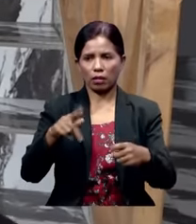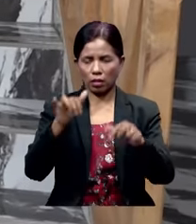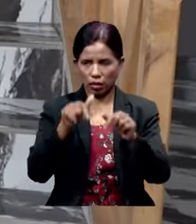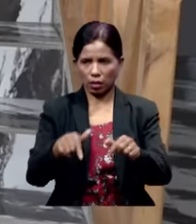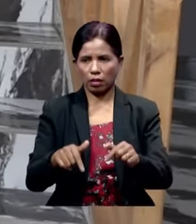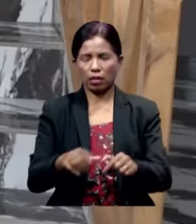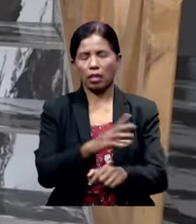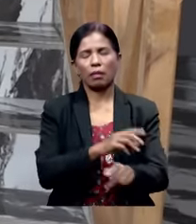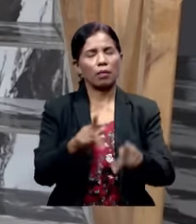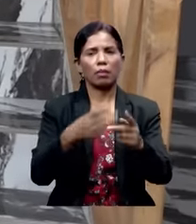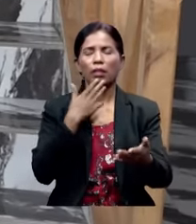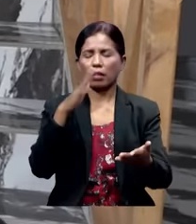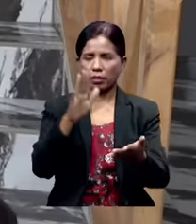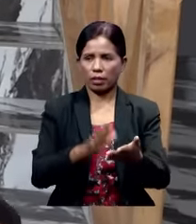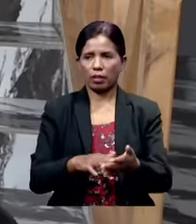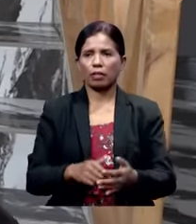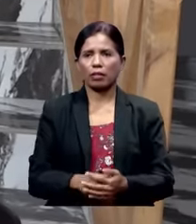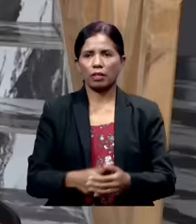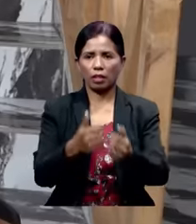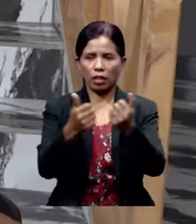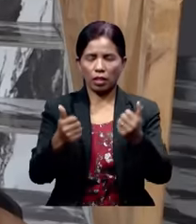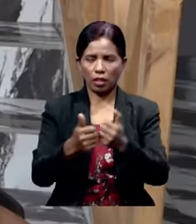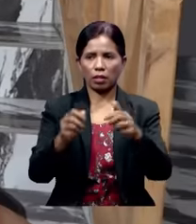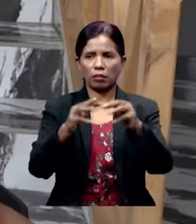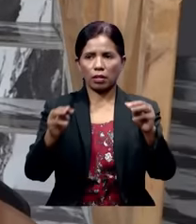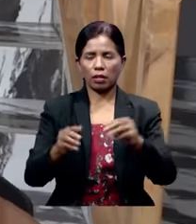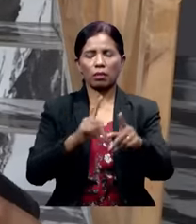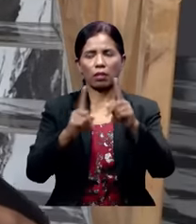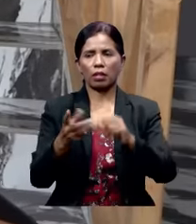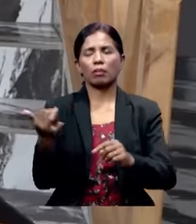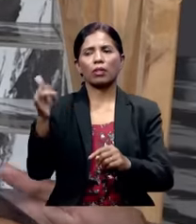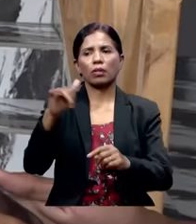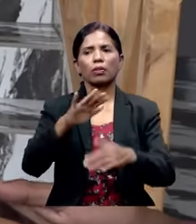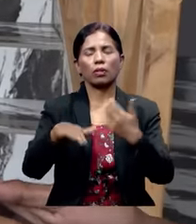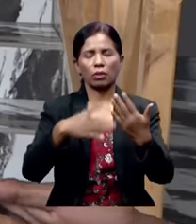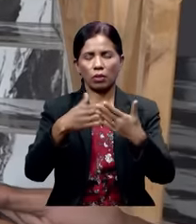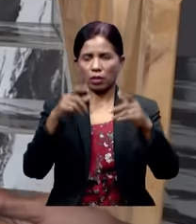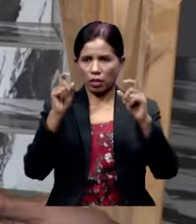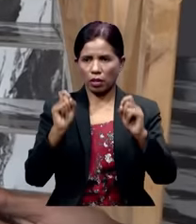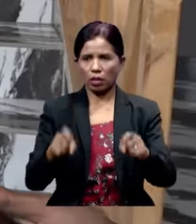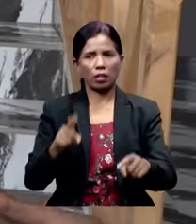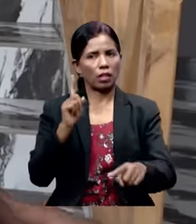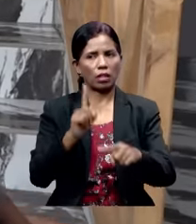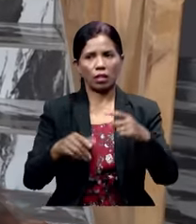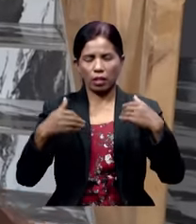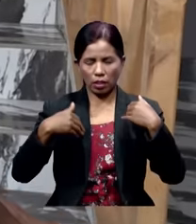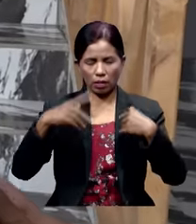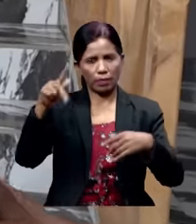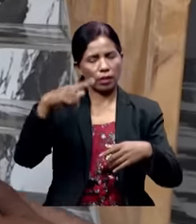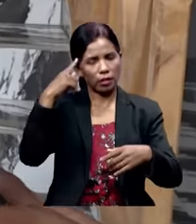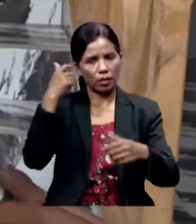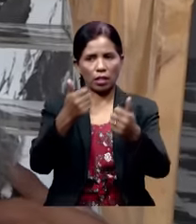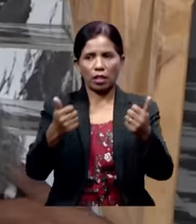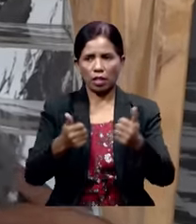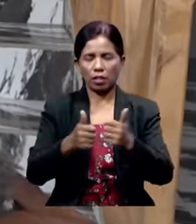ne traisaun e ida ne prinsipo arte marciais ira se kualia basira para hutu hutu tenge ida ne e la lika ia politizasaun ba arte